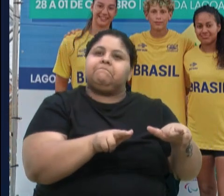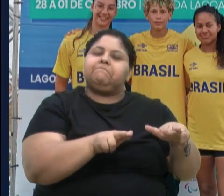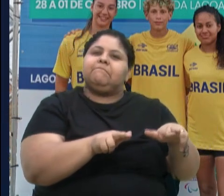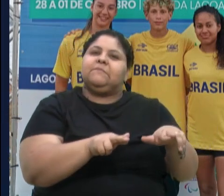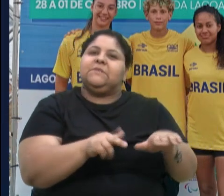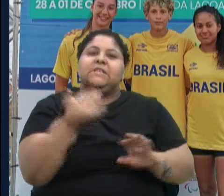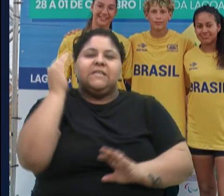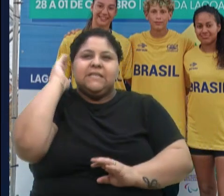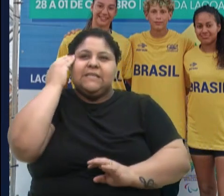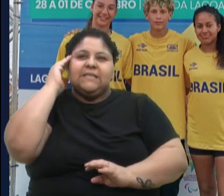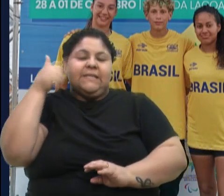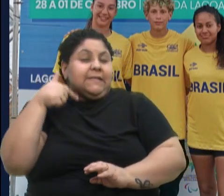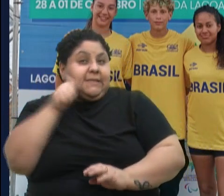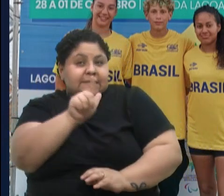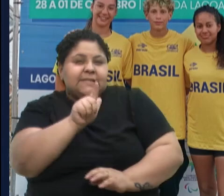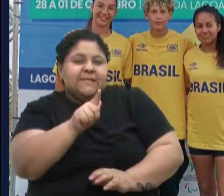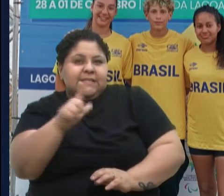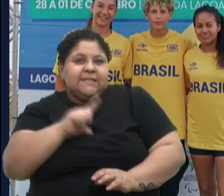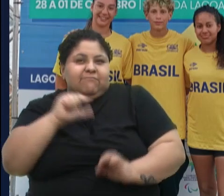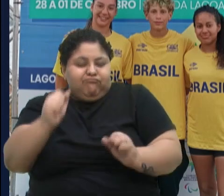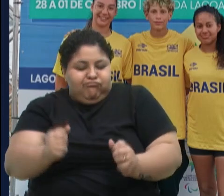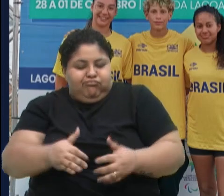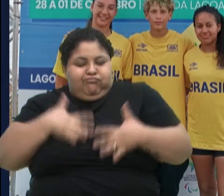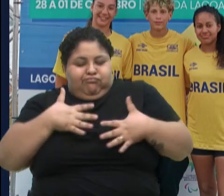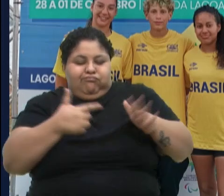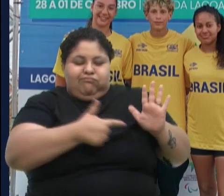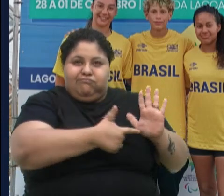Saibam que essas conquistas que temos orgulho de mostrar neste